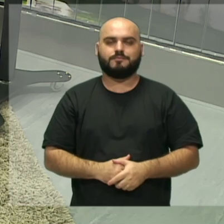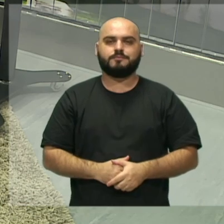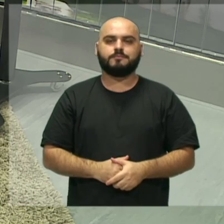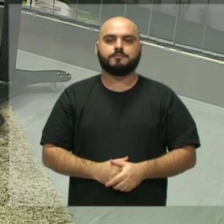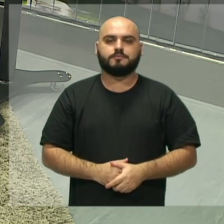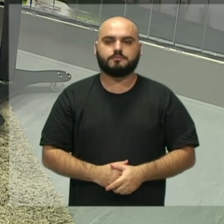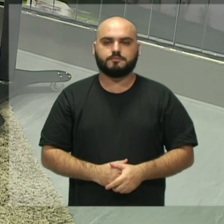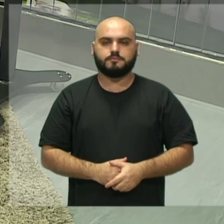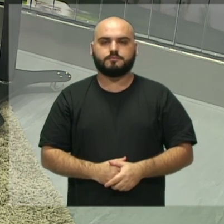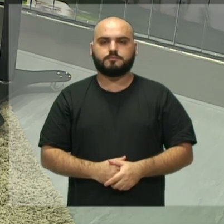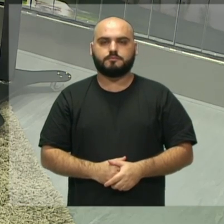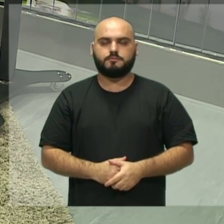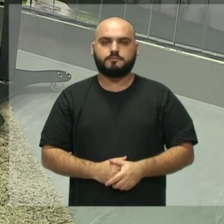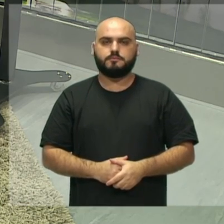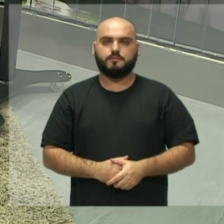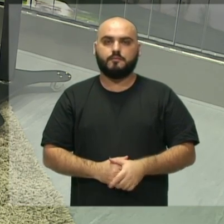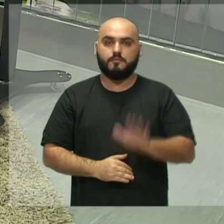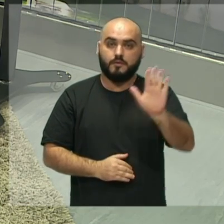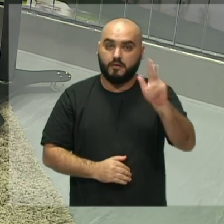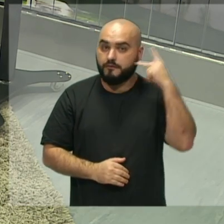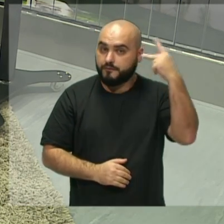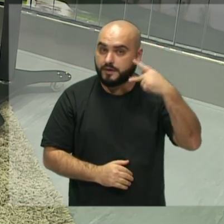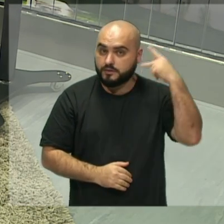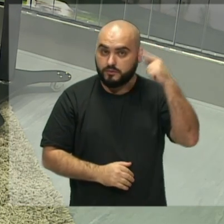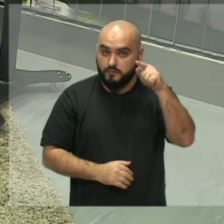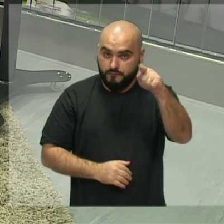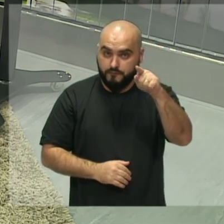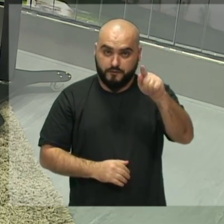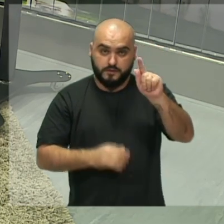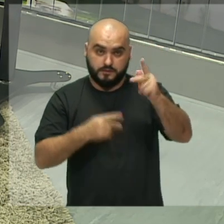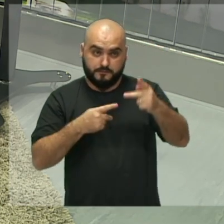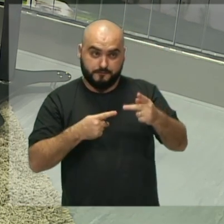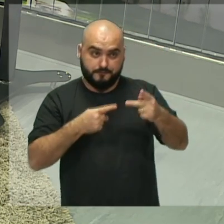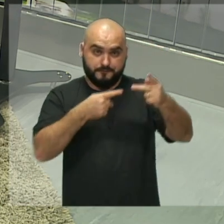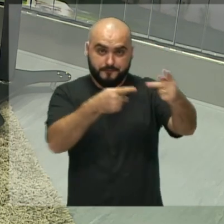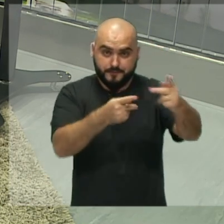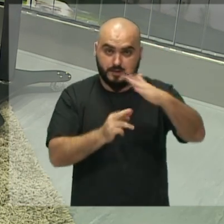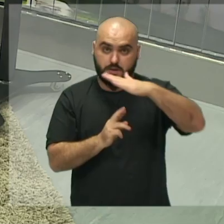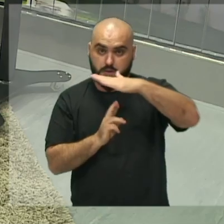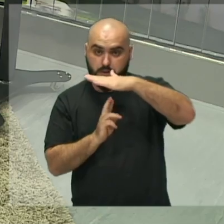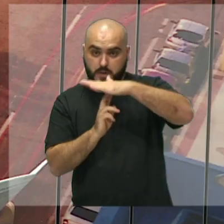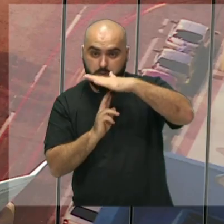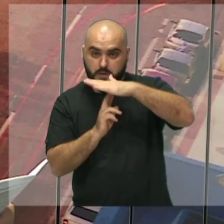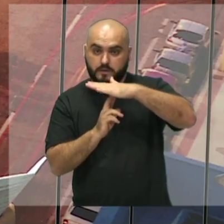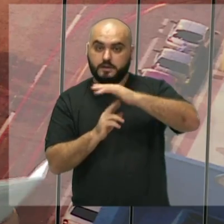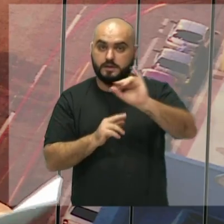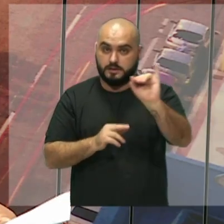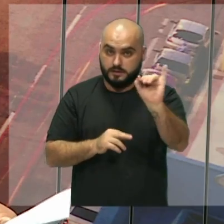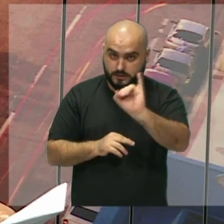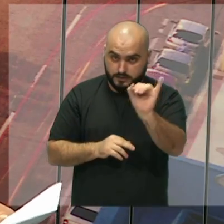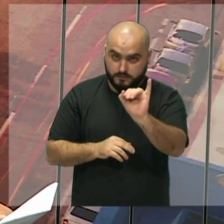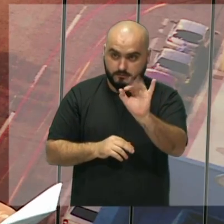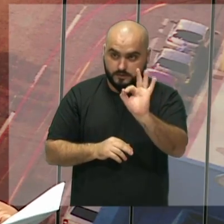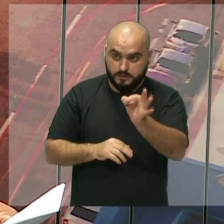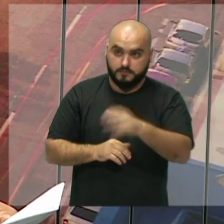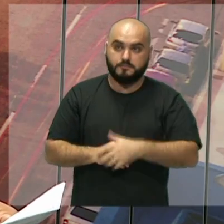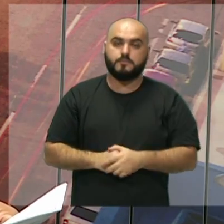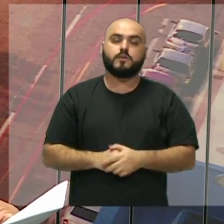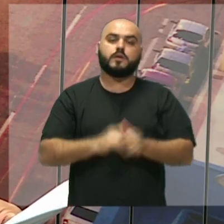Vereador, o senhor fez uma visita à rodoviária aqui do município de Itajaí e lá encontrou